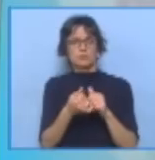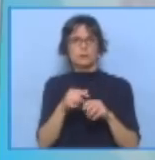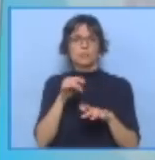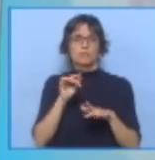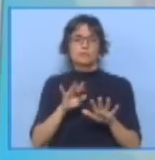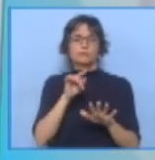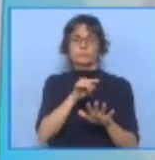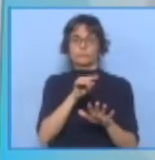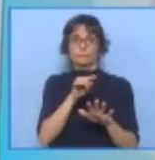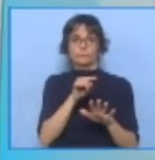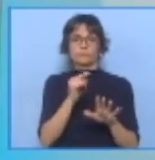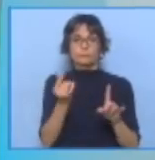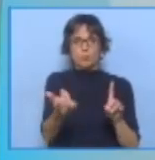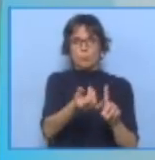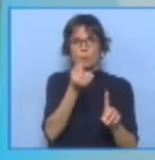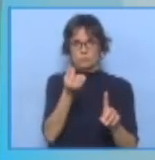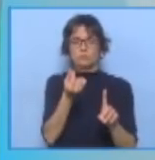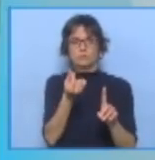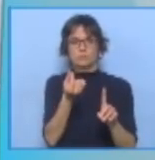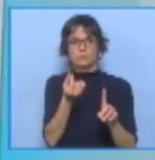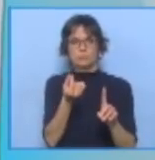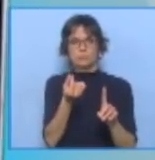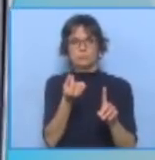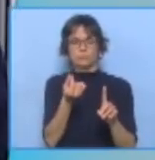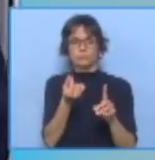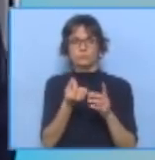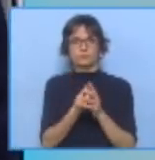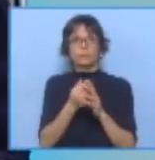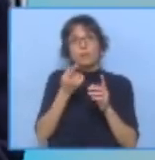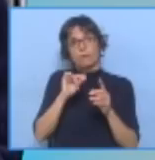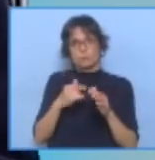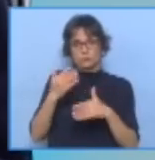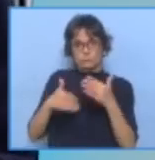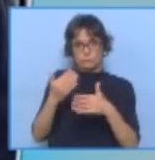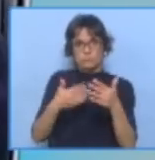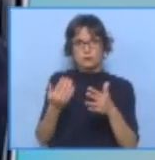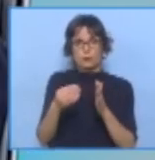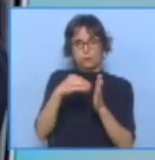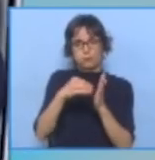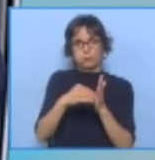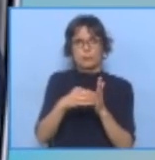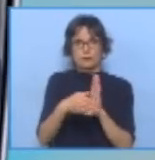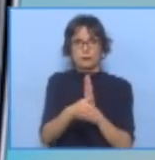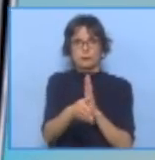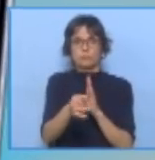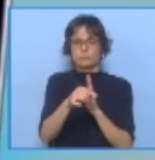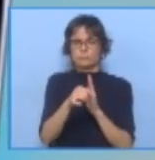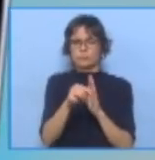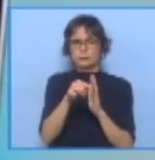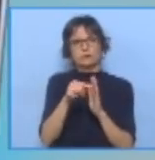determinado momento, porventura iria perder-se ao longo dos tempos. Portanto, acho que isto foi um